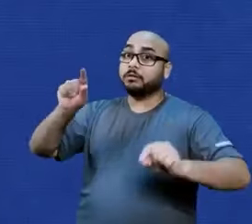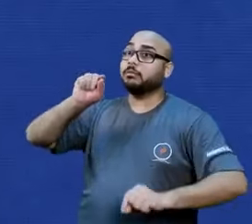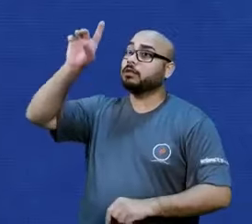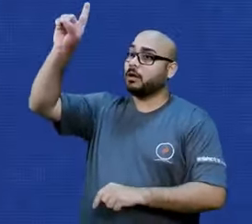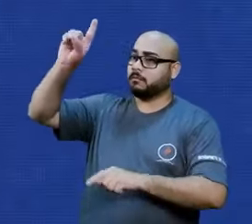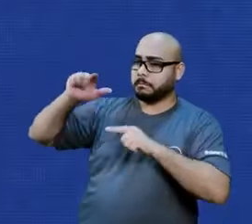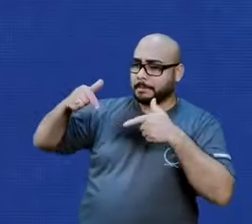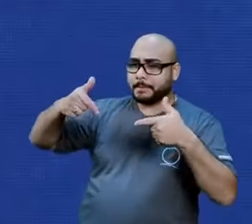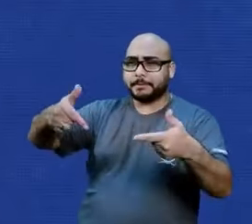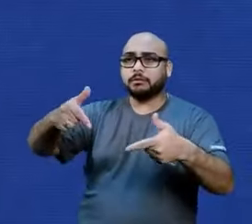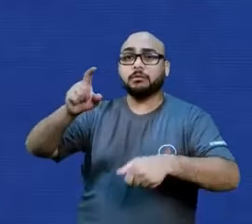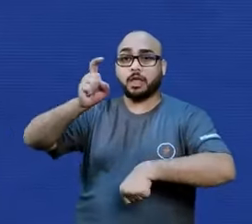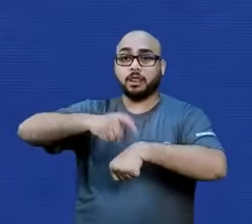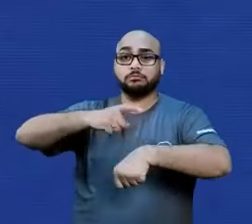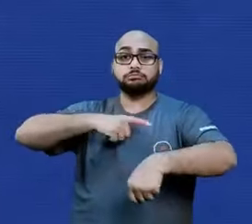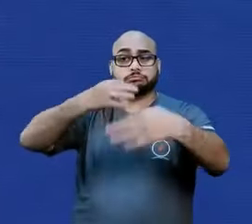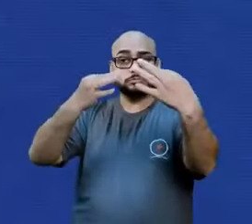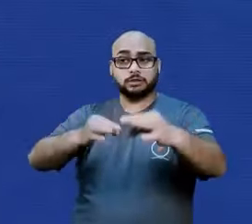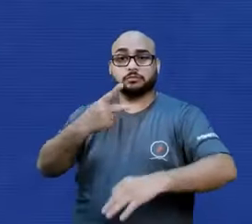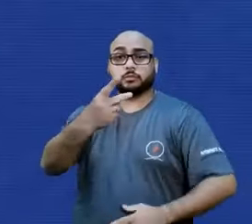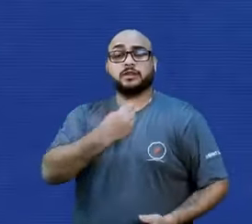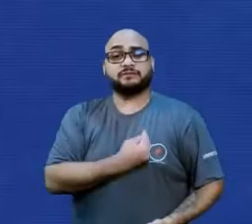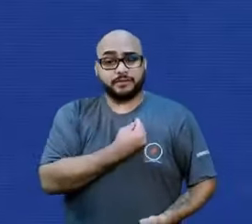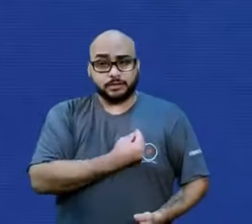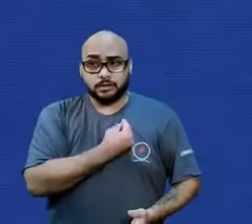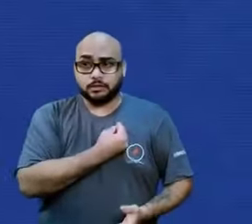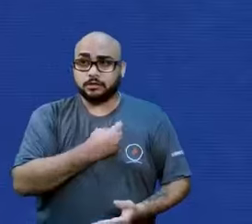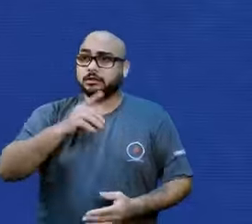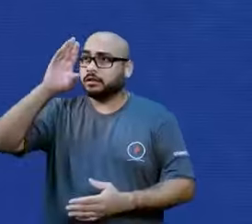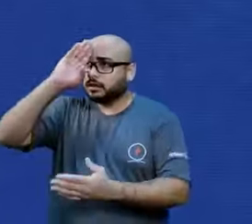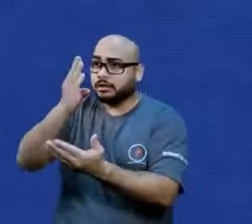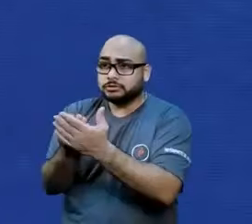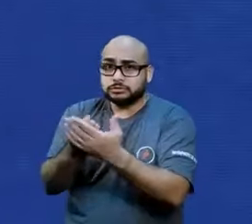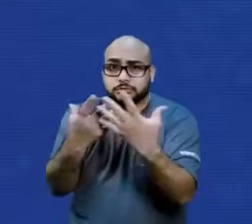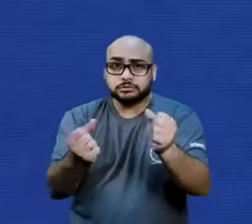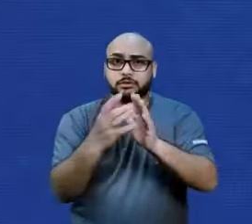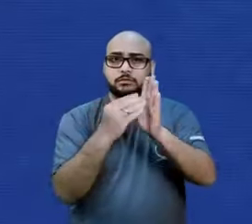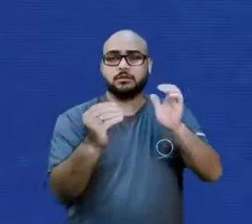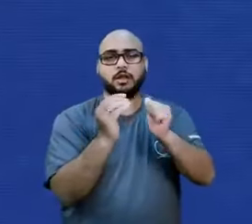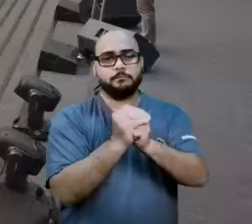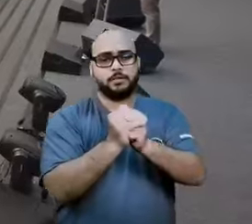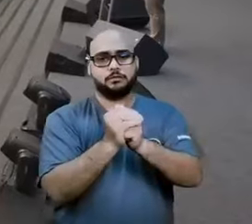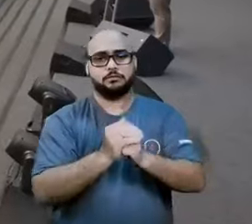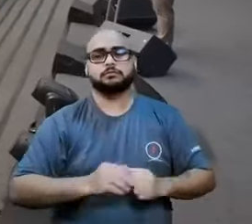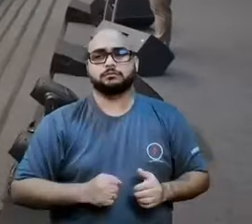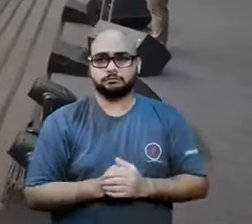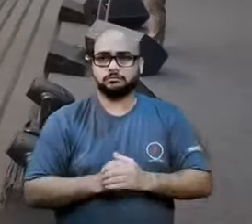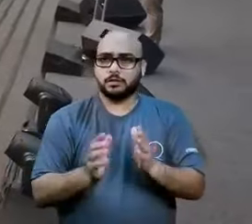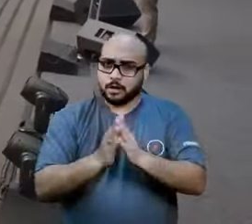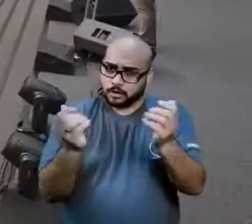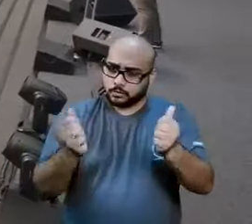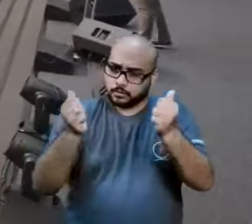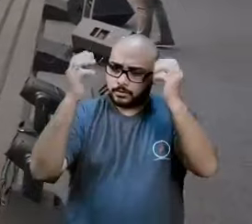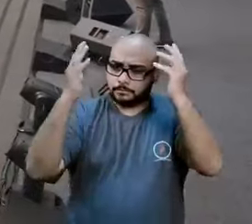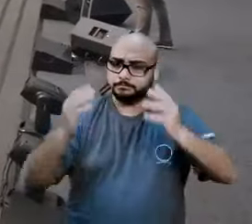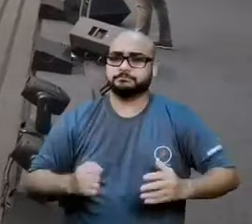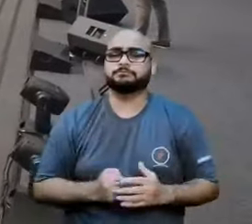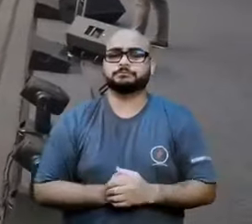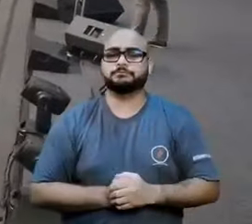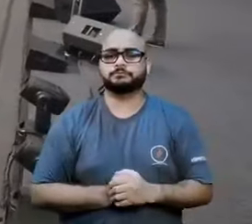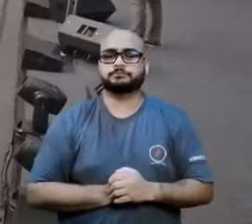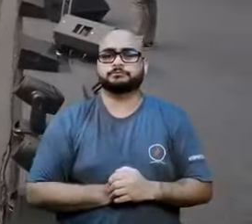certa nessa questão da sua vida e se você crê dá um Amém dá um glória a Deus dá um Aleluia aí meu irmão alia